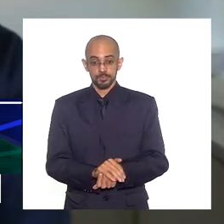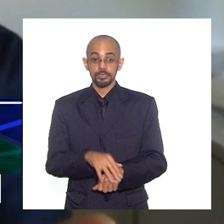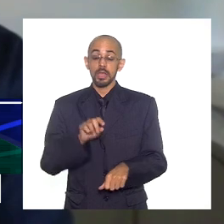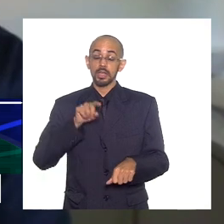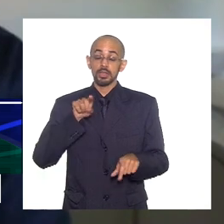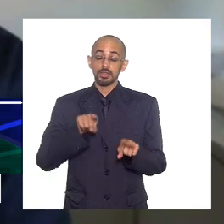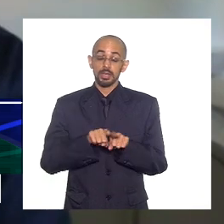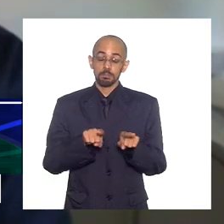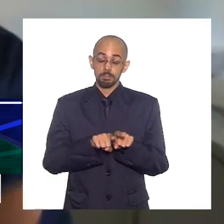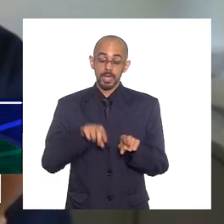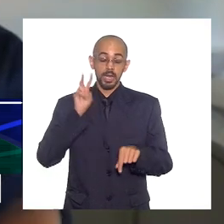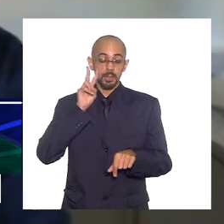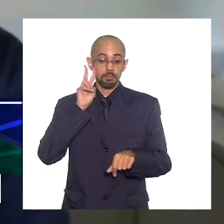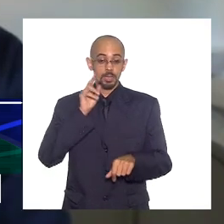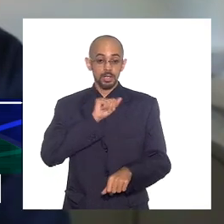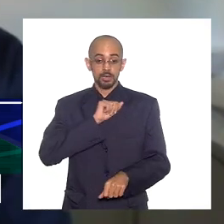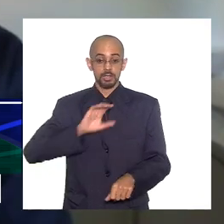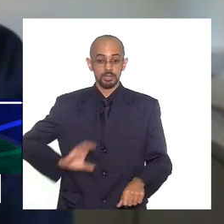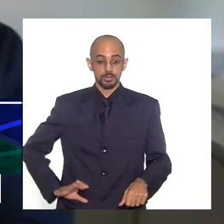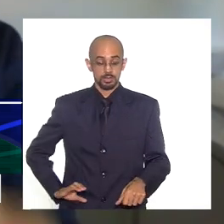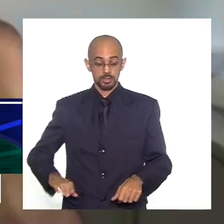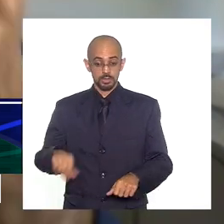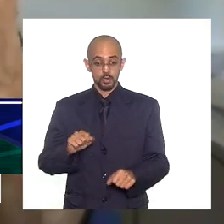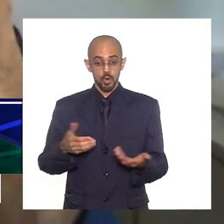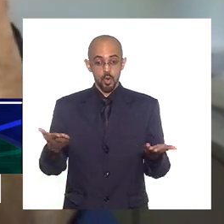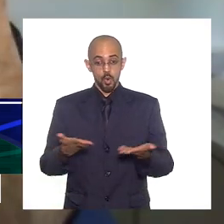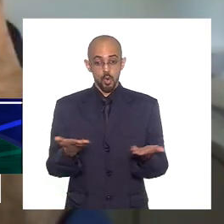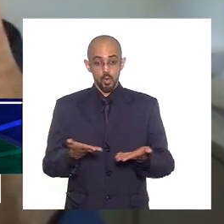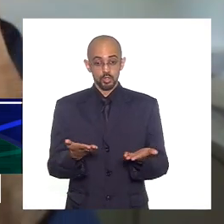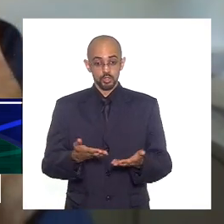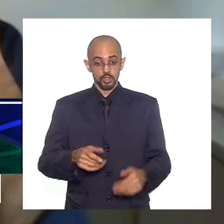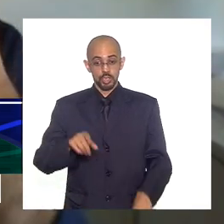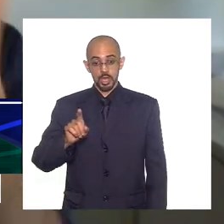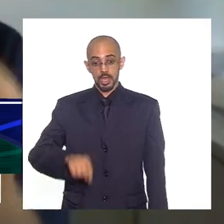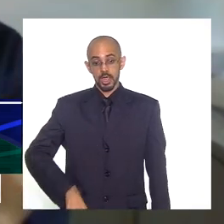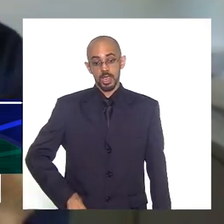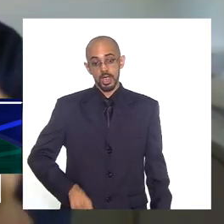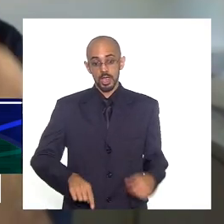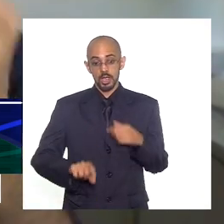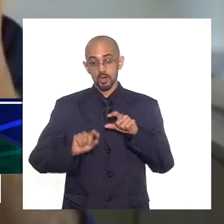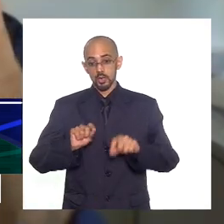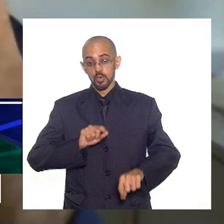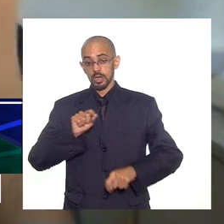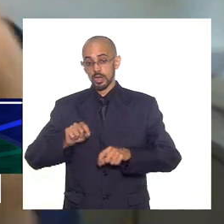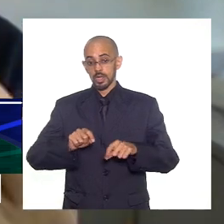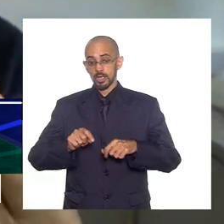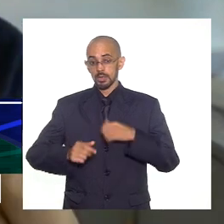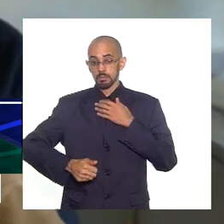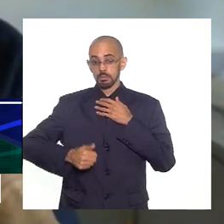concluir, que hoje é 1º de junho